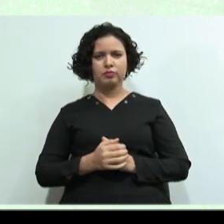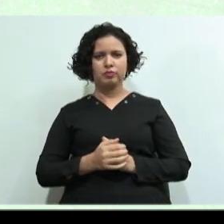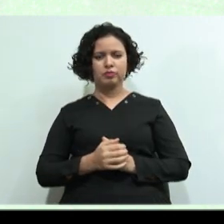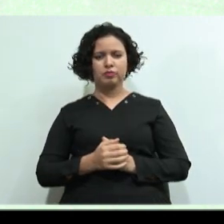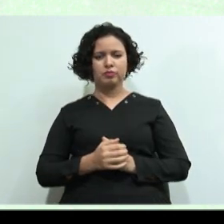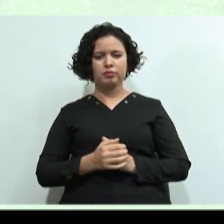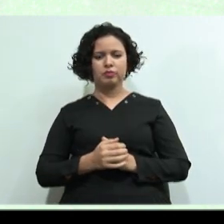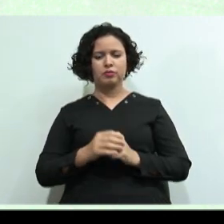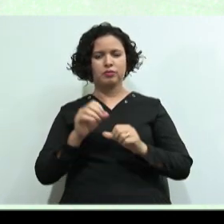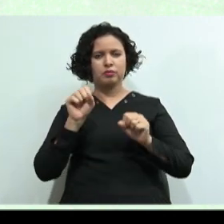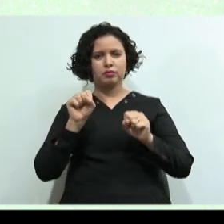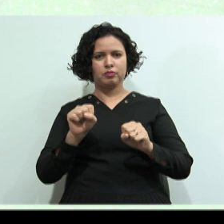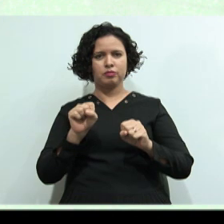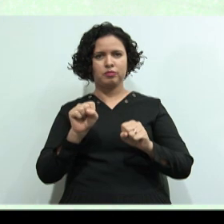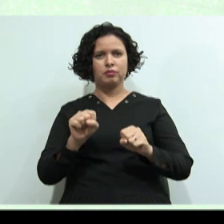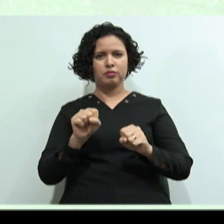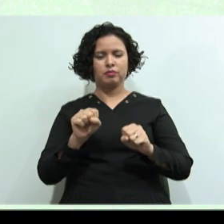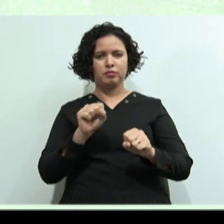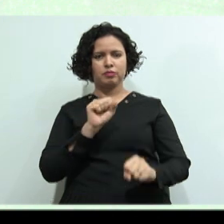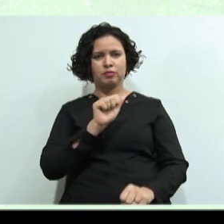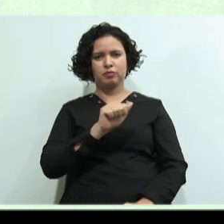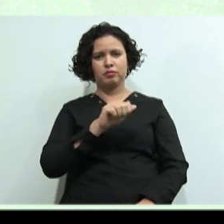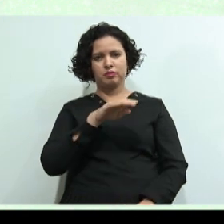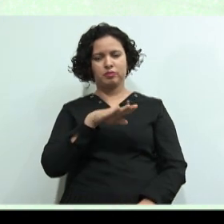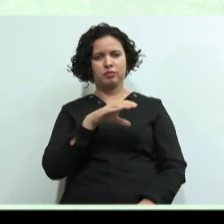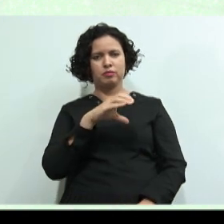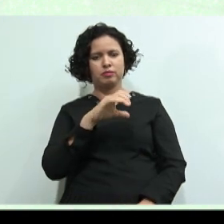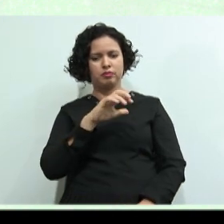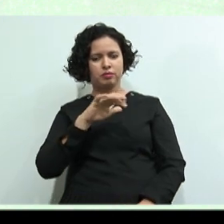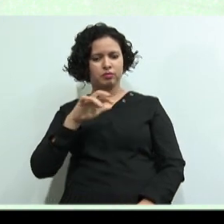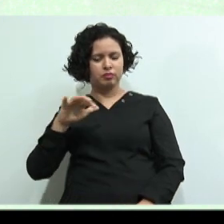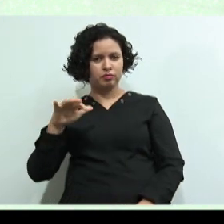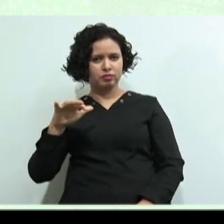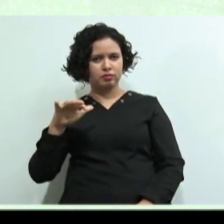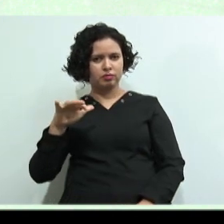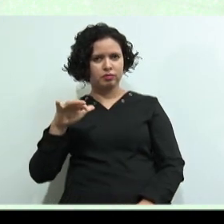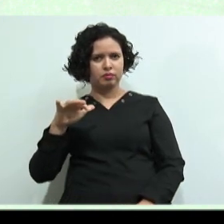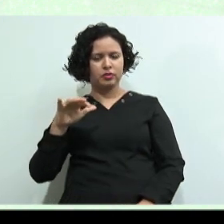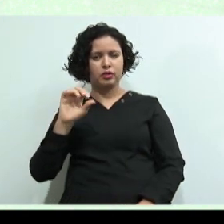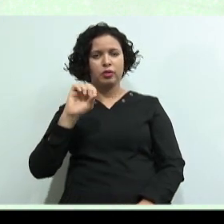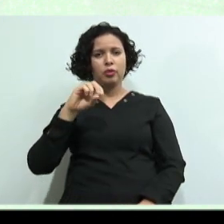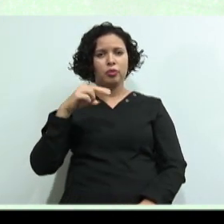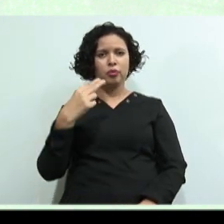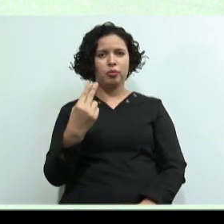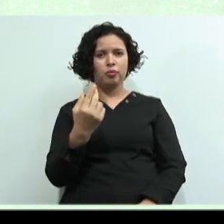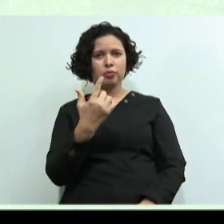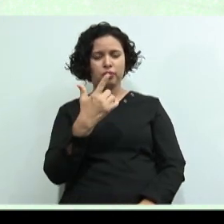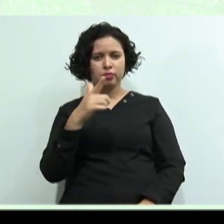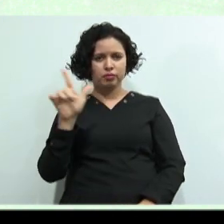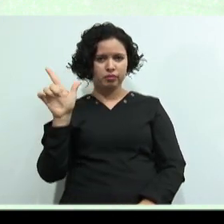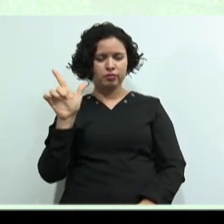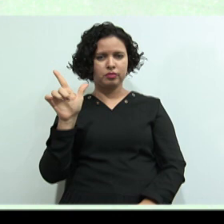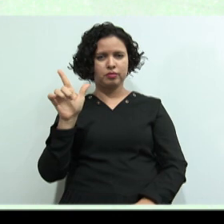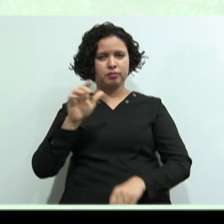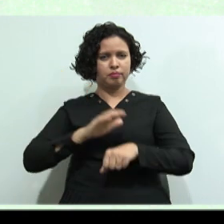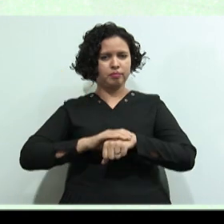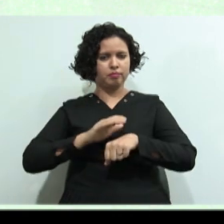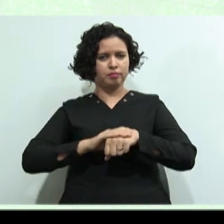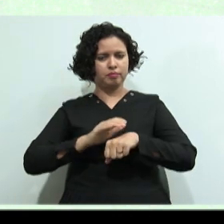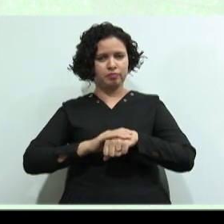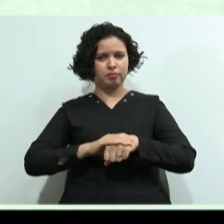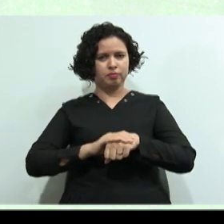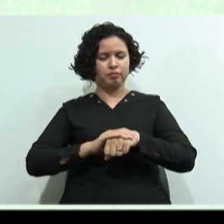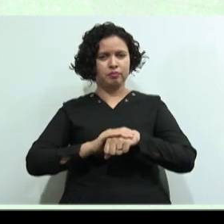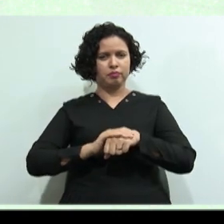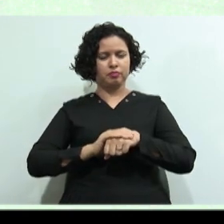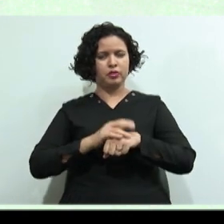Que podem ser na datilologia, por exemplo, no alfabeto manual, ou outras formas feitas pela mão predominante,